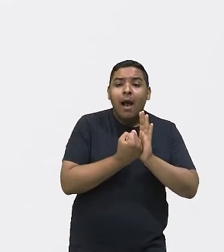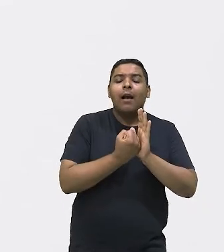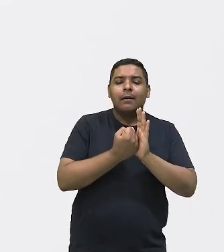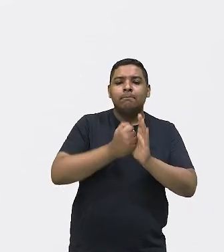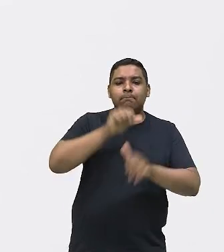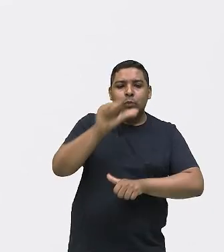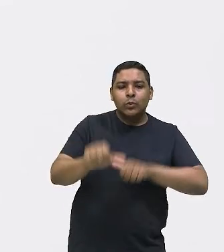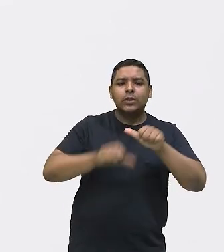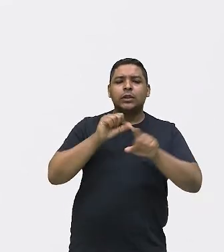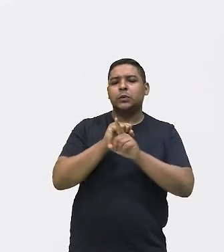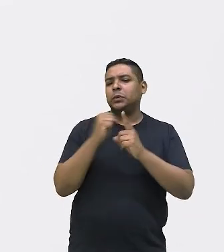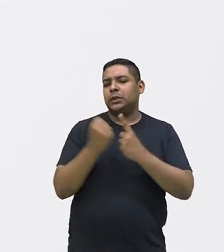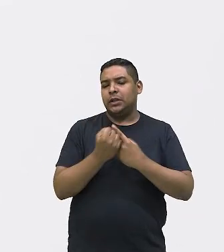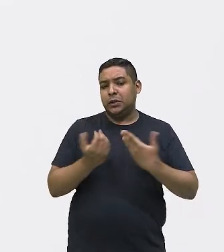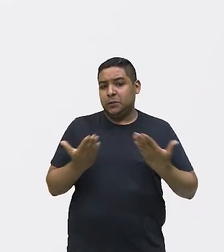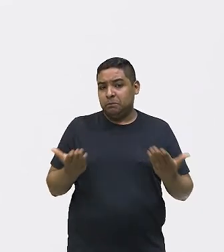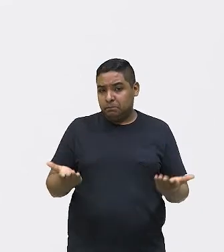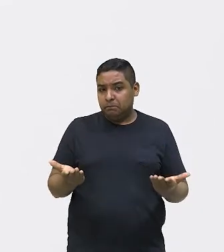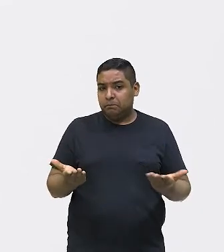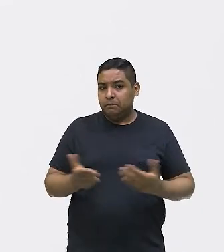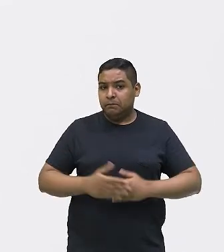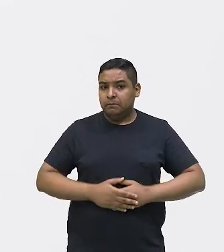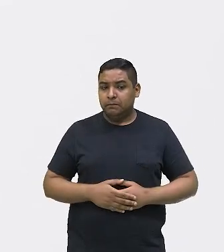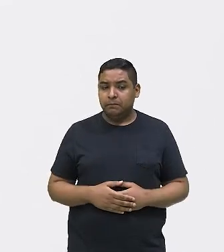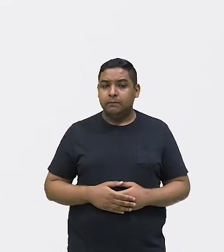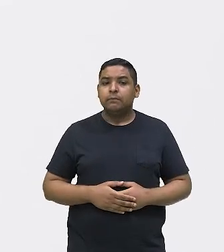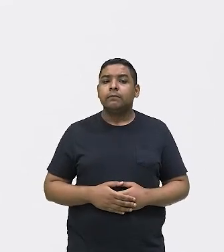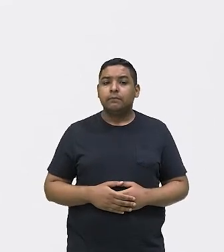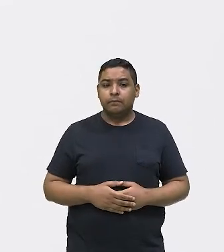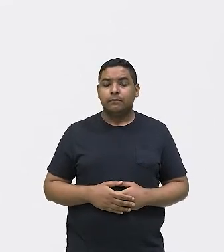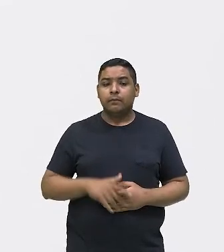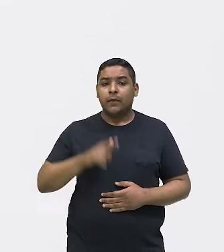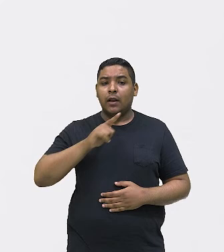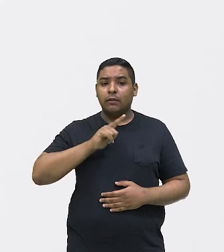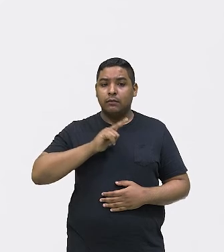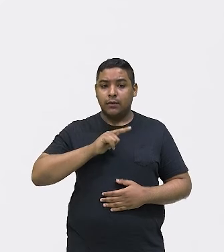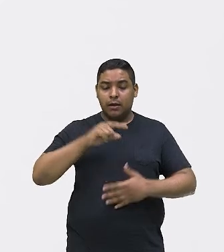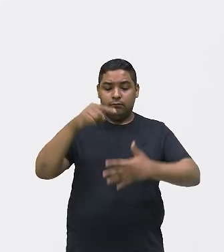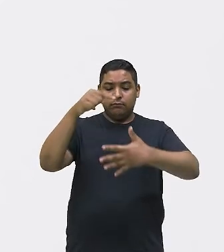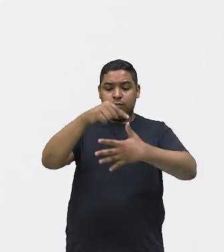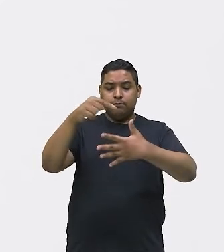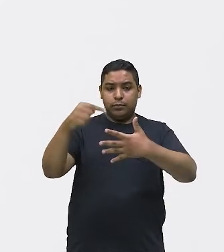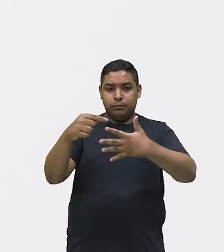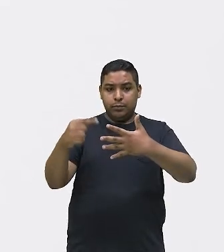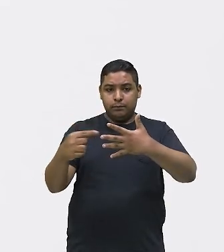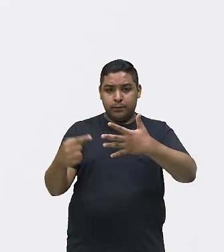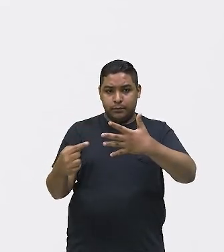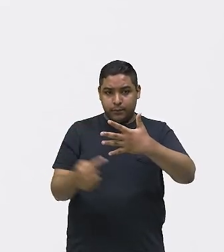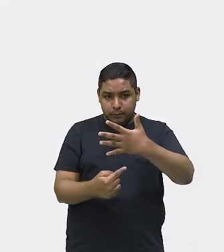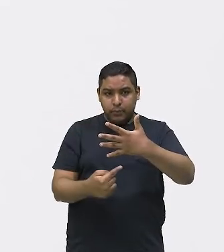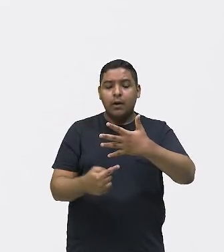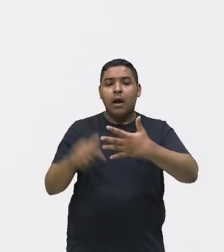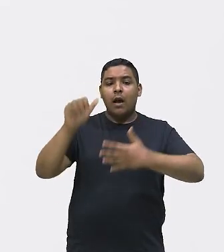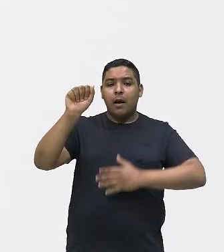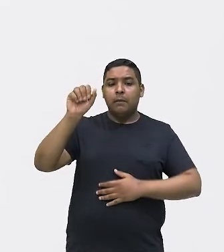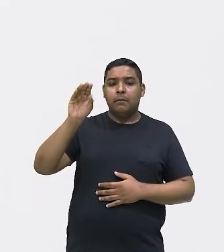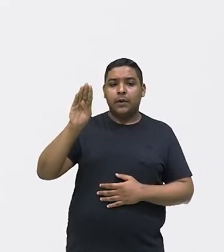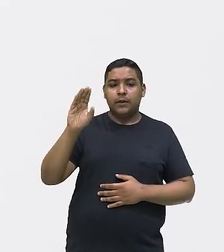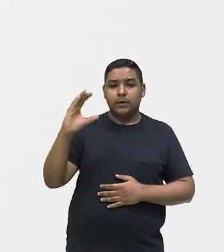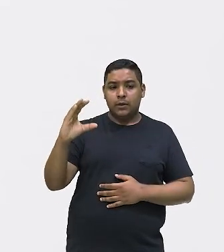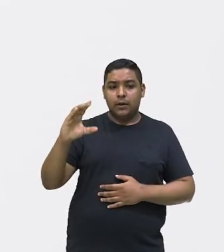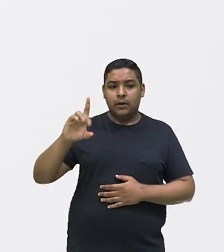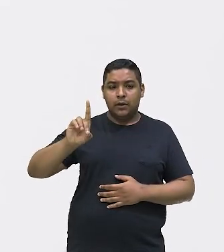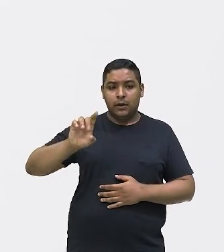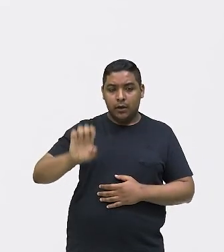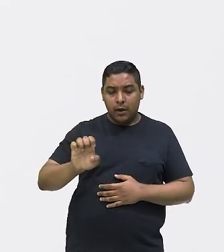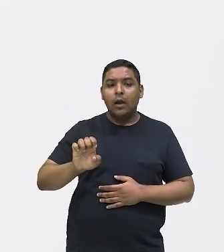na sociedade? Vamos lá, temos 5 alternativas. Você vai ler com muita atenção e, de